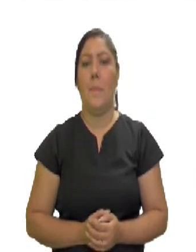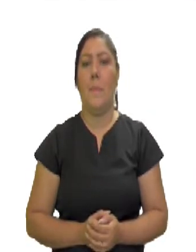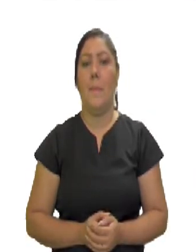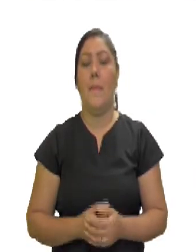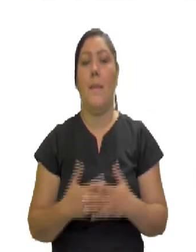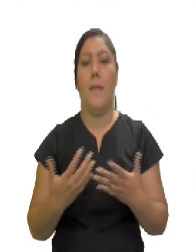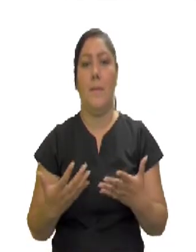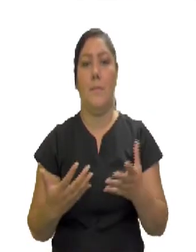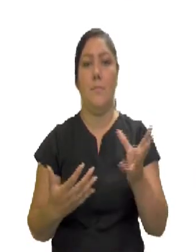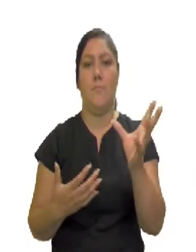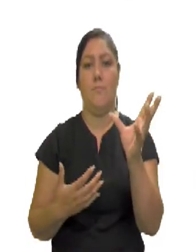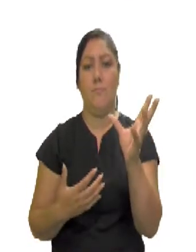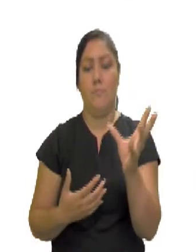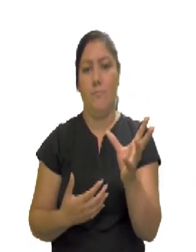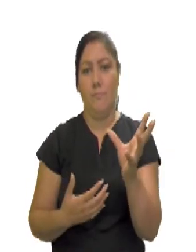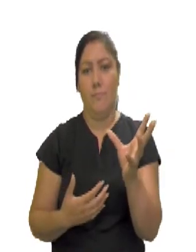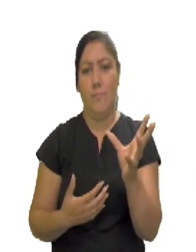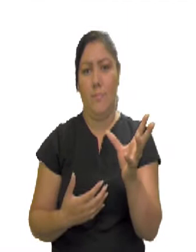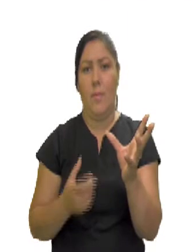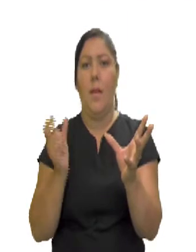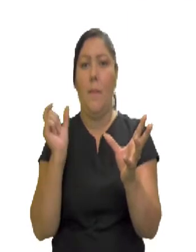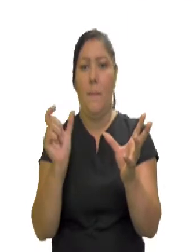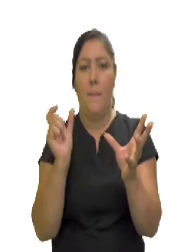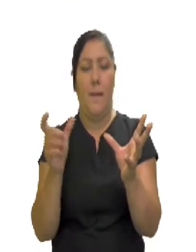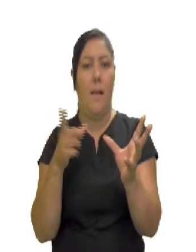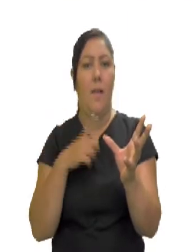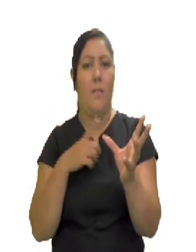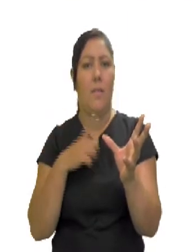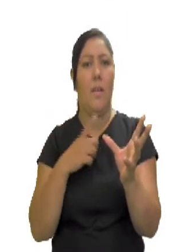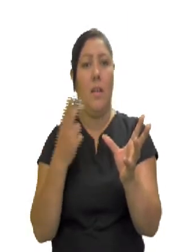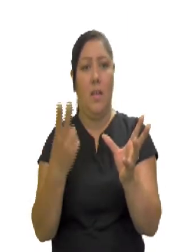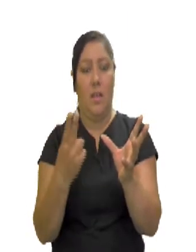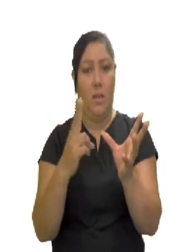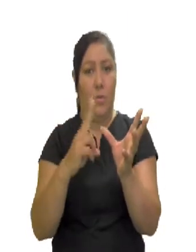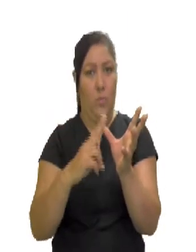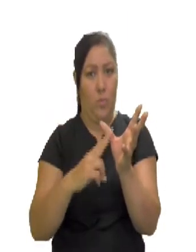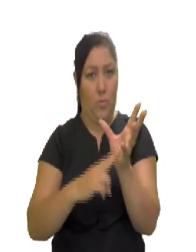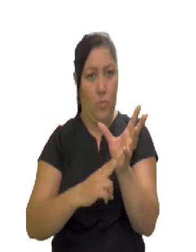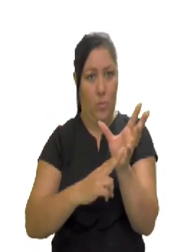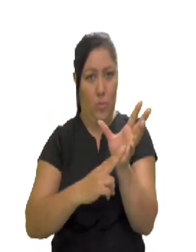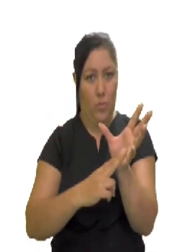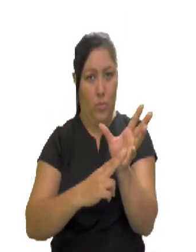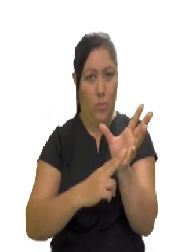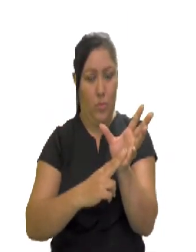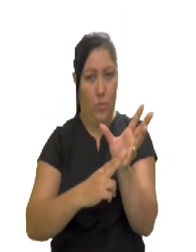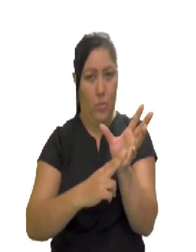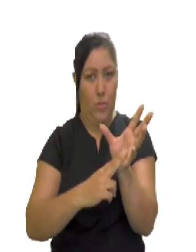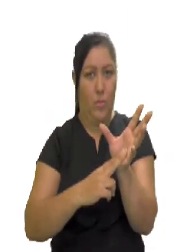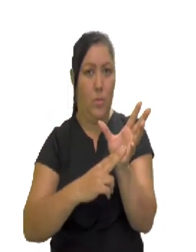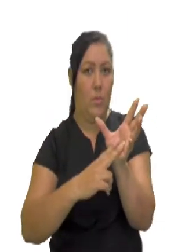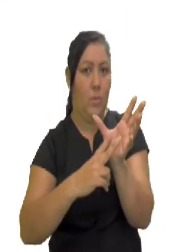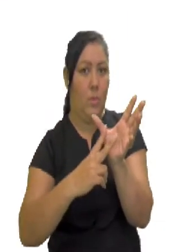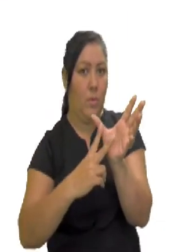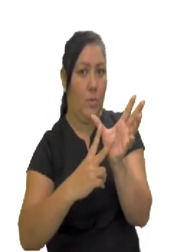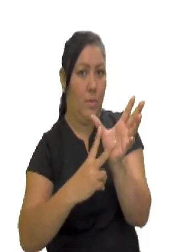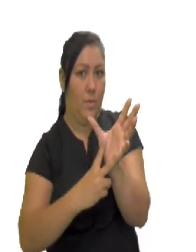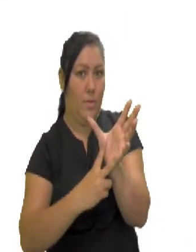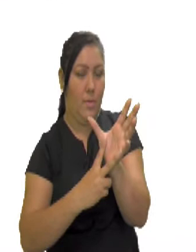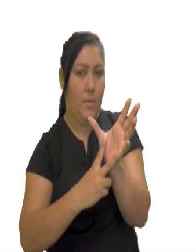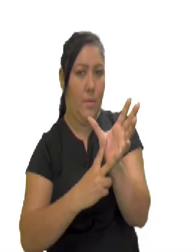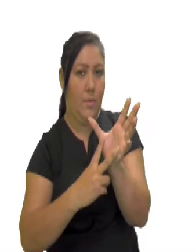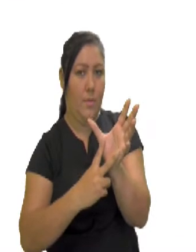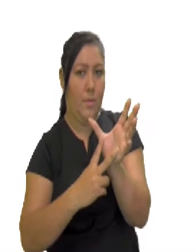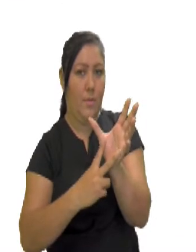é aquela palavra onde tem as 2 vogais próximas umas das outras, porém, quando